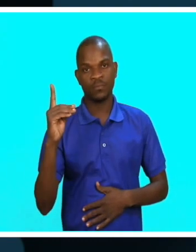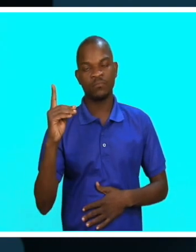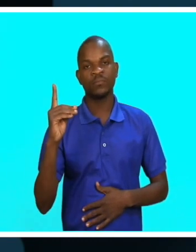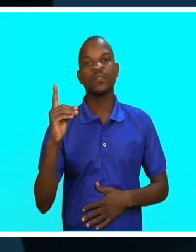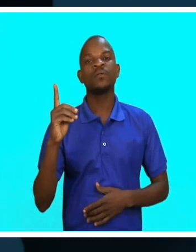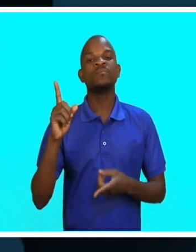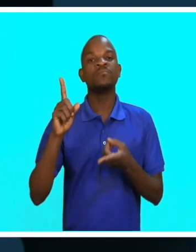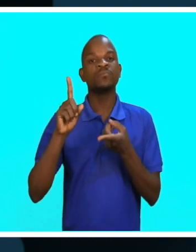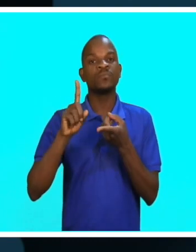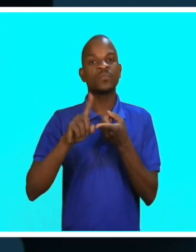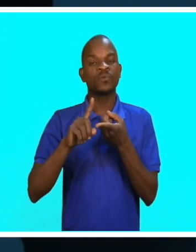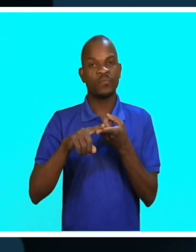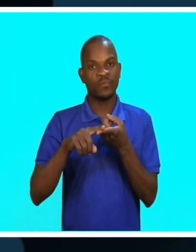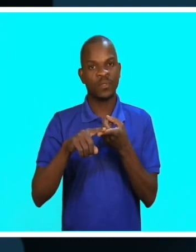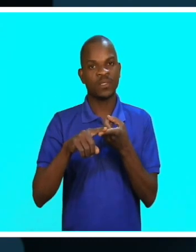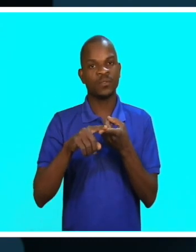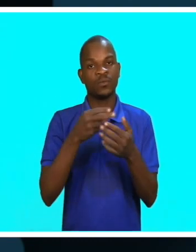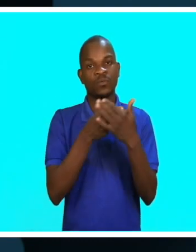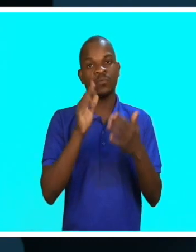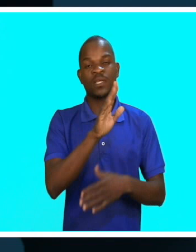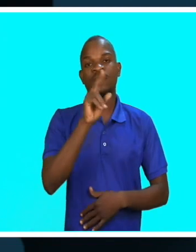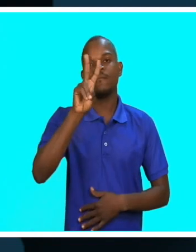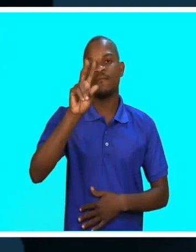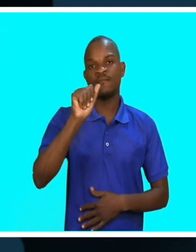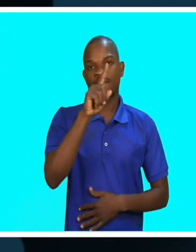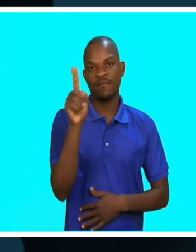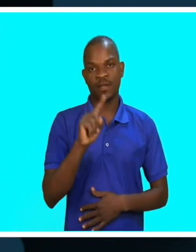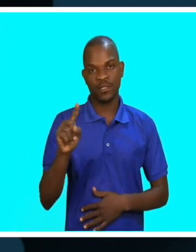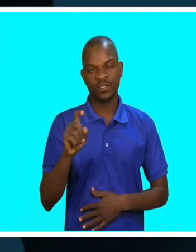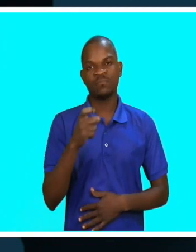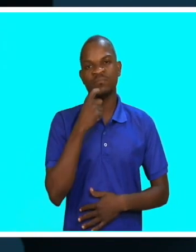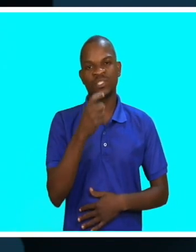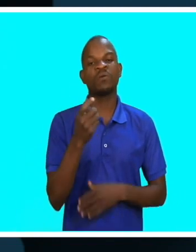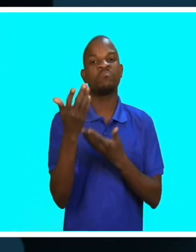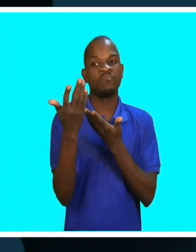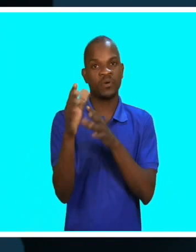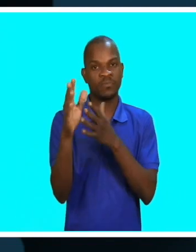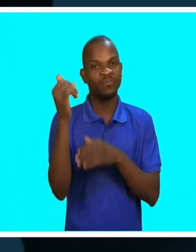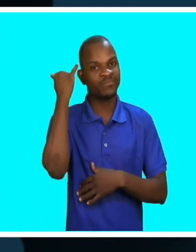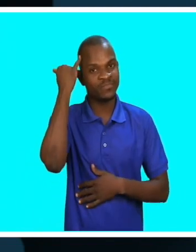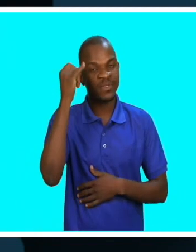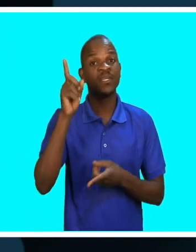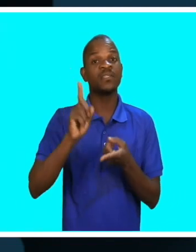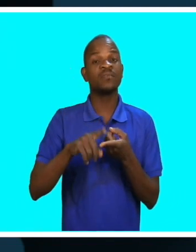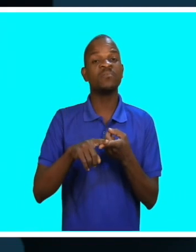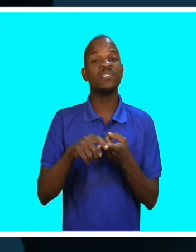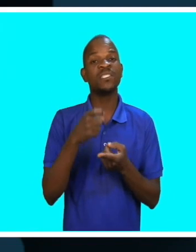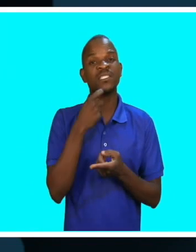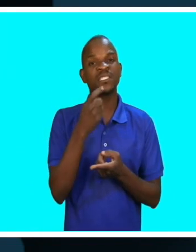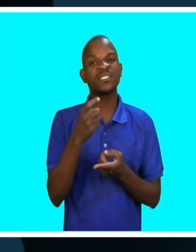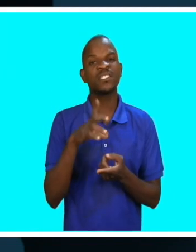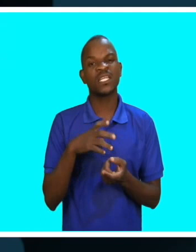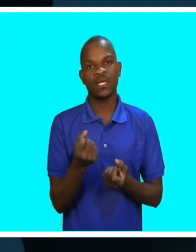Inclusão de Pessoas com Deficiência faz de Sousa nova iniciativa, porém, diz que